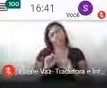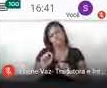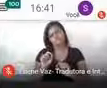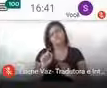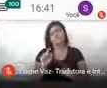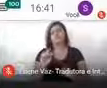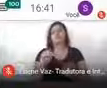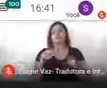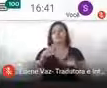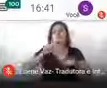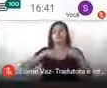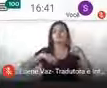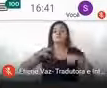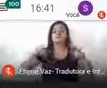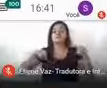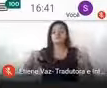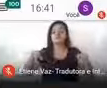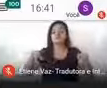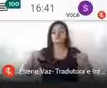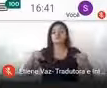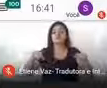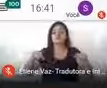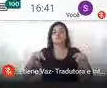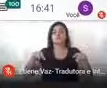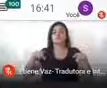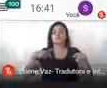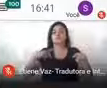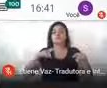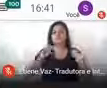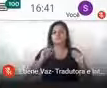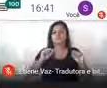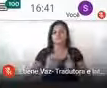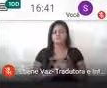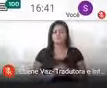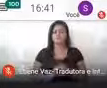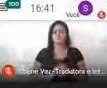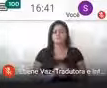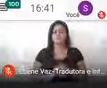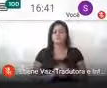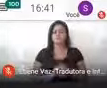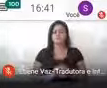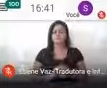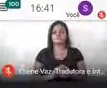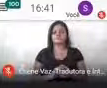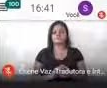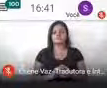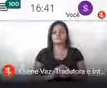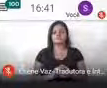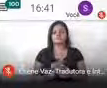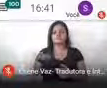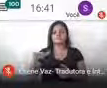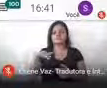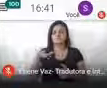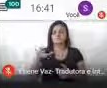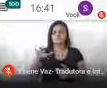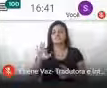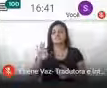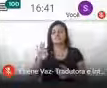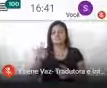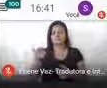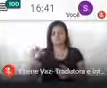variável que consiste nas influências do fator etnicidade do colaborador na variação